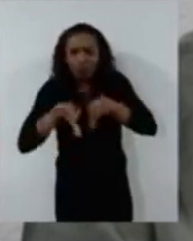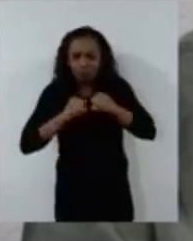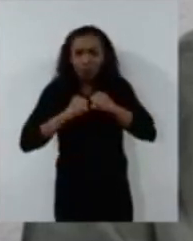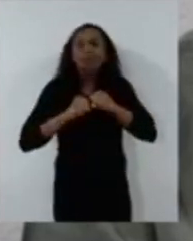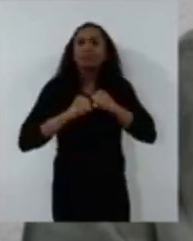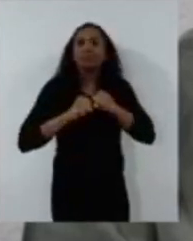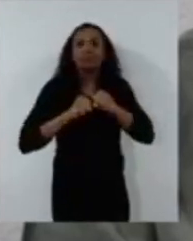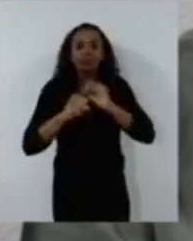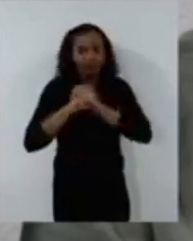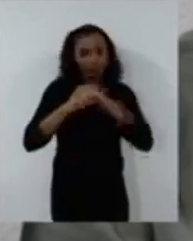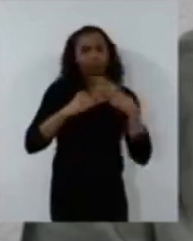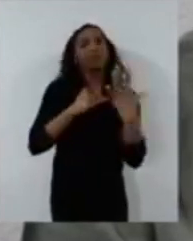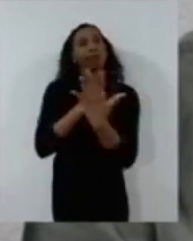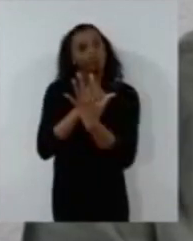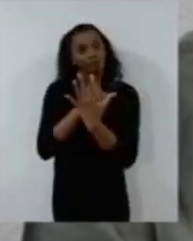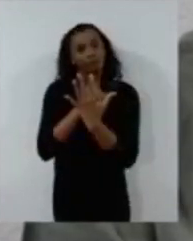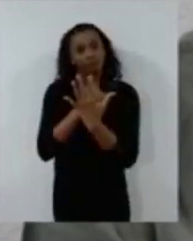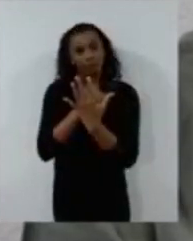pelo coronavírus.